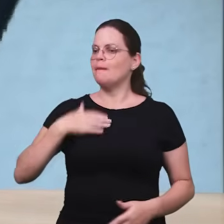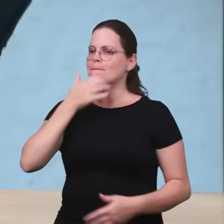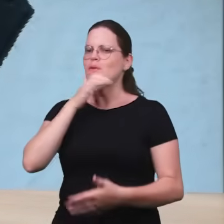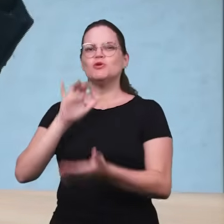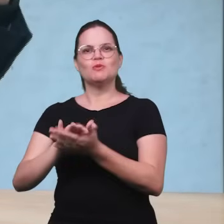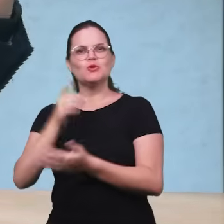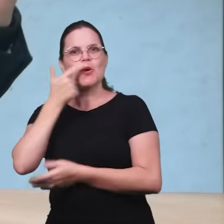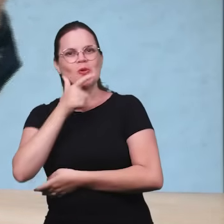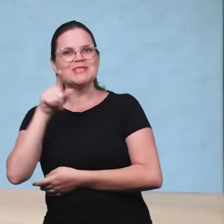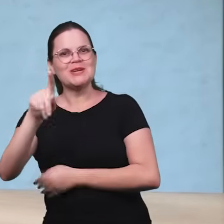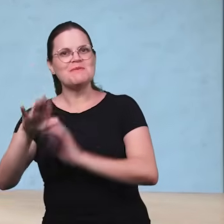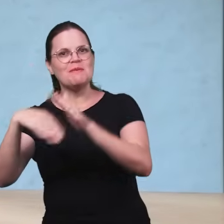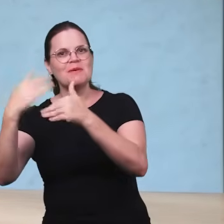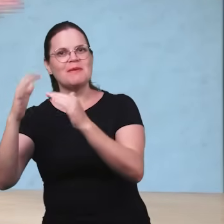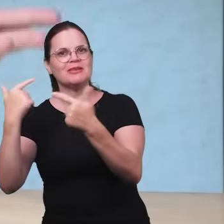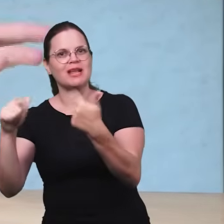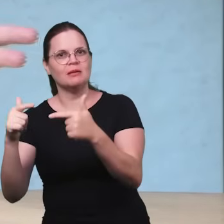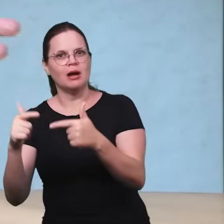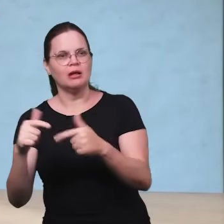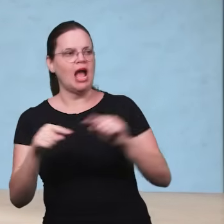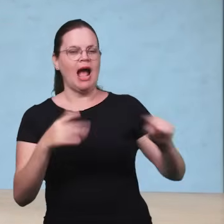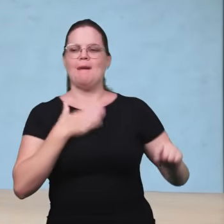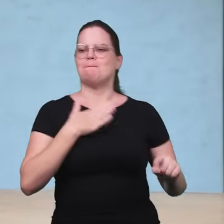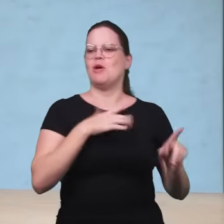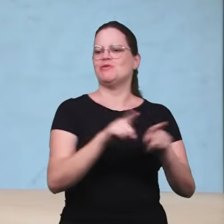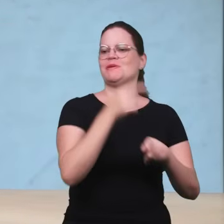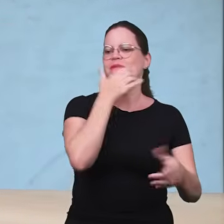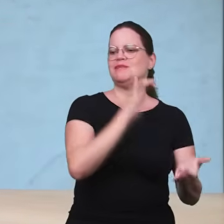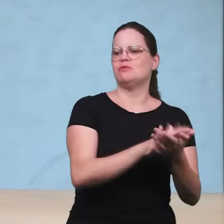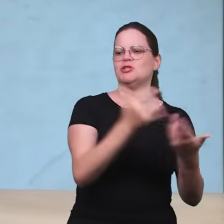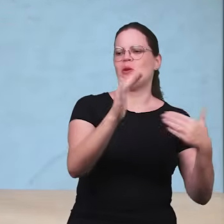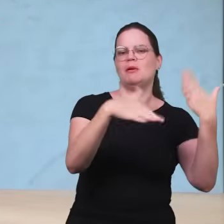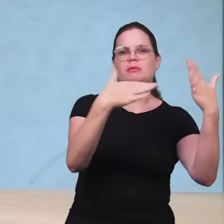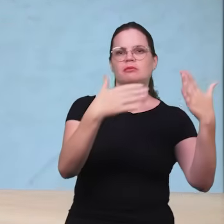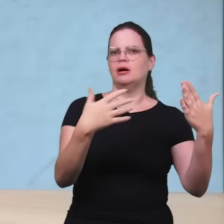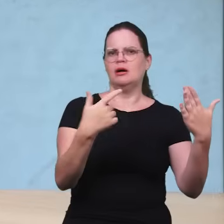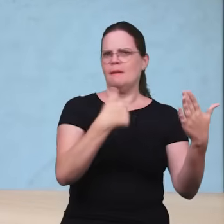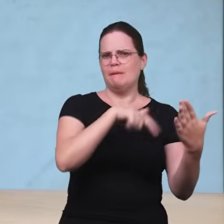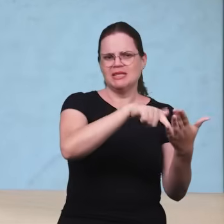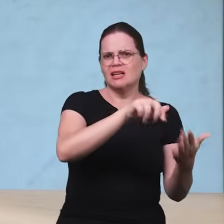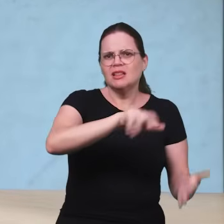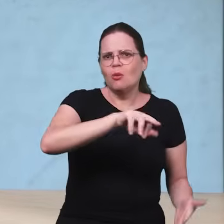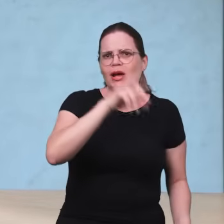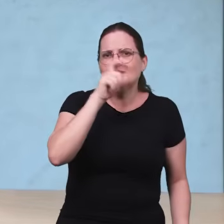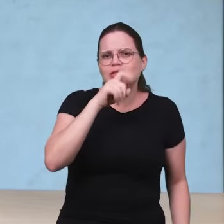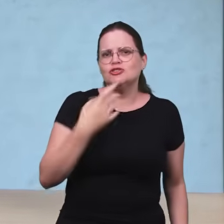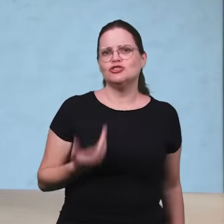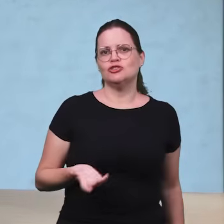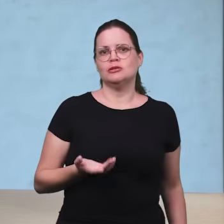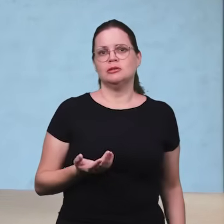esposo também recebeu. Também, então, e às vezes não recebeu. Então, são coisas que não agradam o Senhor e